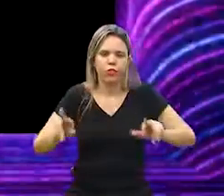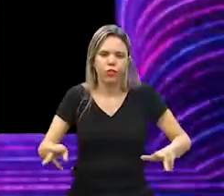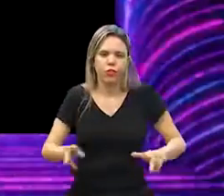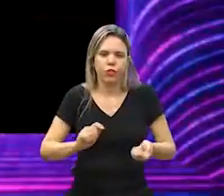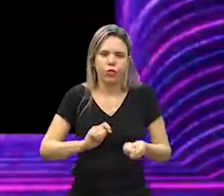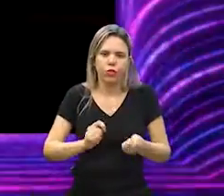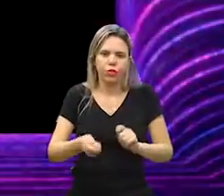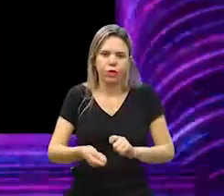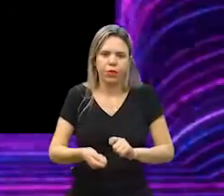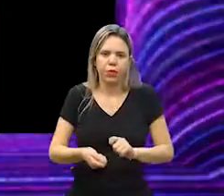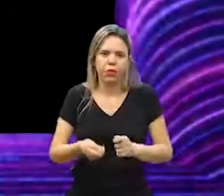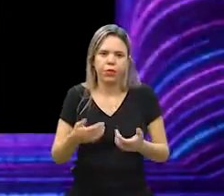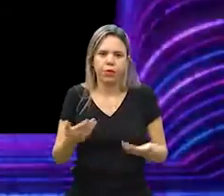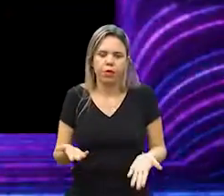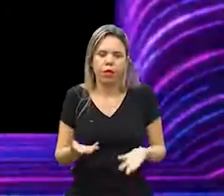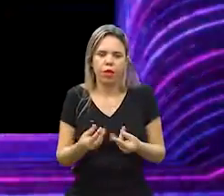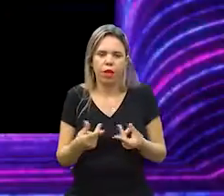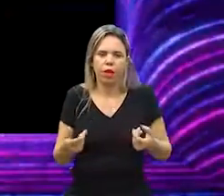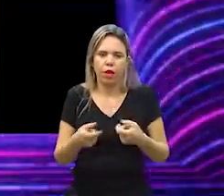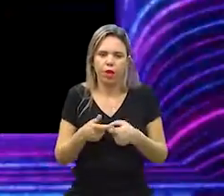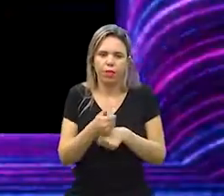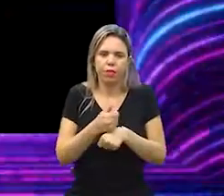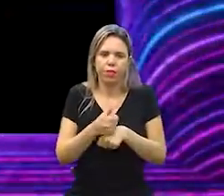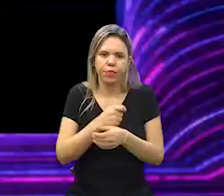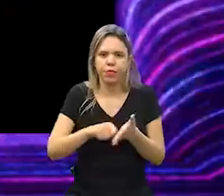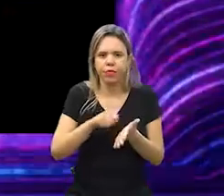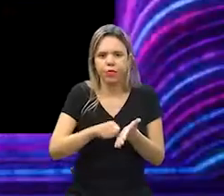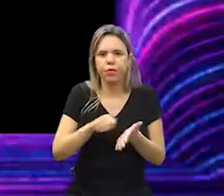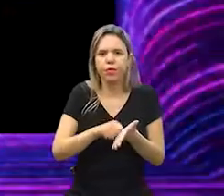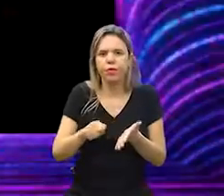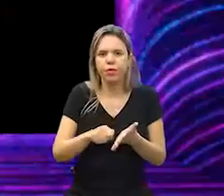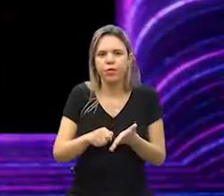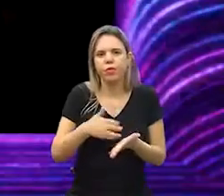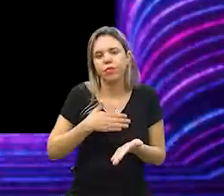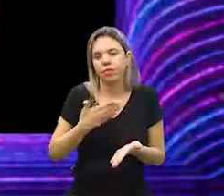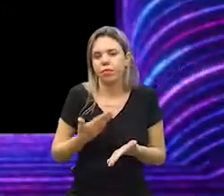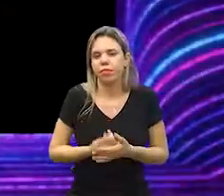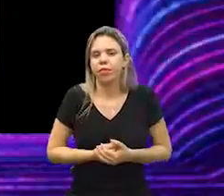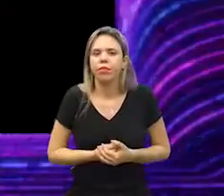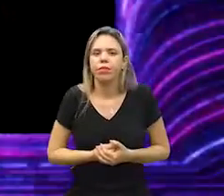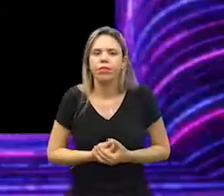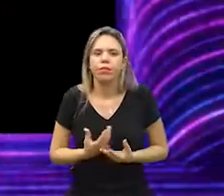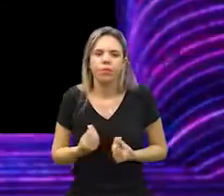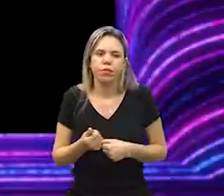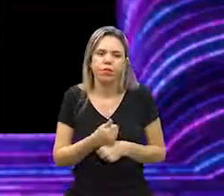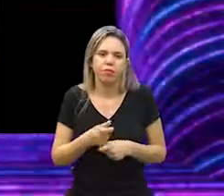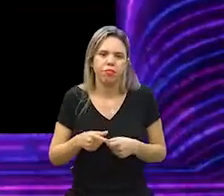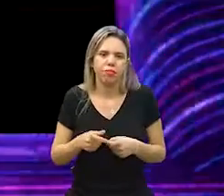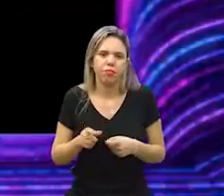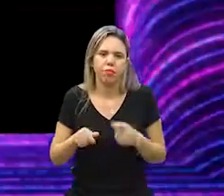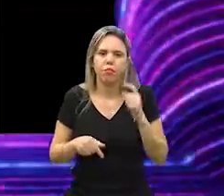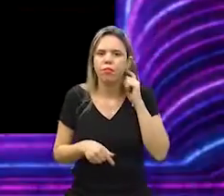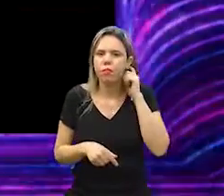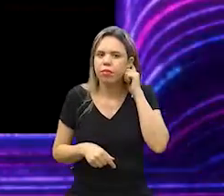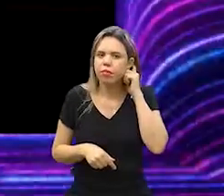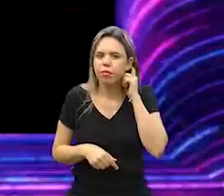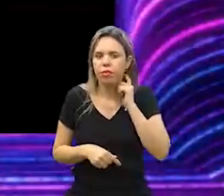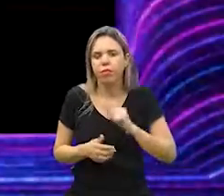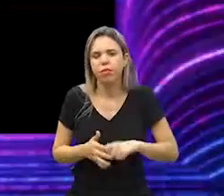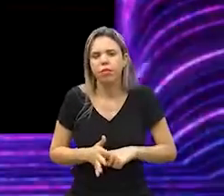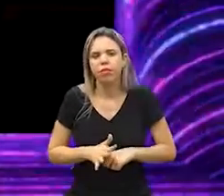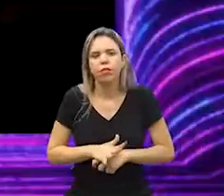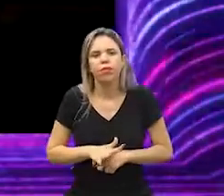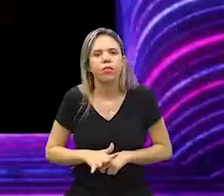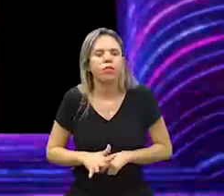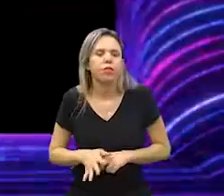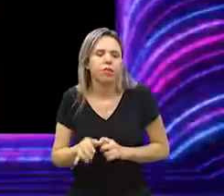diferente, adaptar. Então, muitos médicos são escritores, né? Surpreendentemente, muitos médicos também são